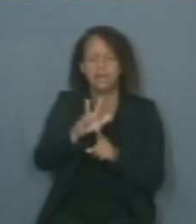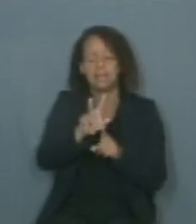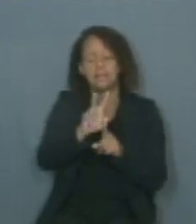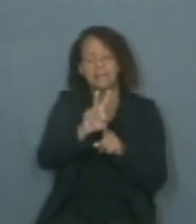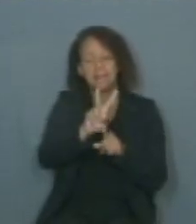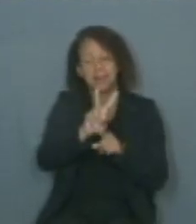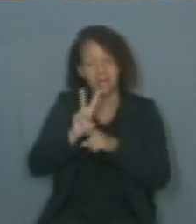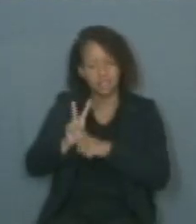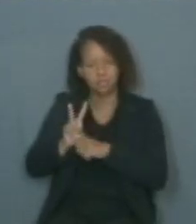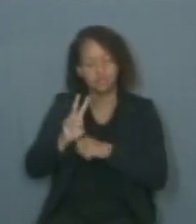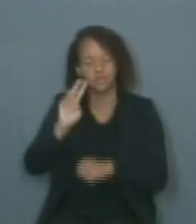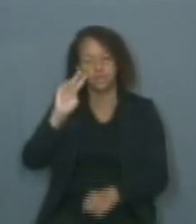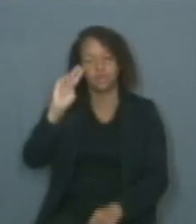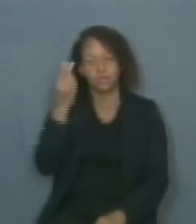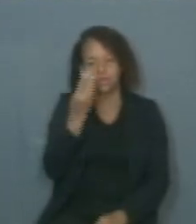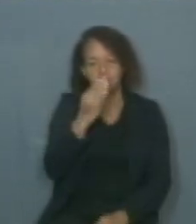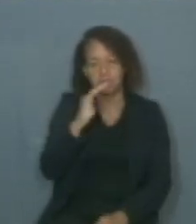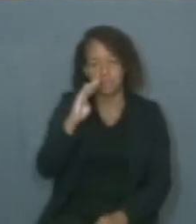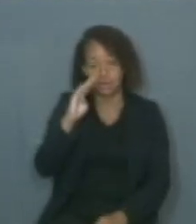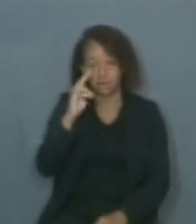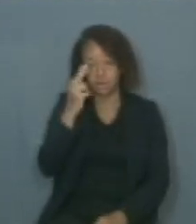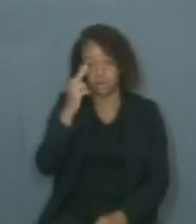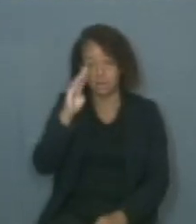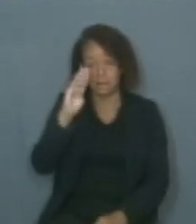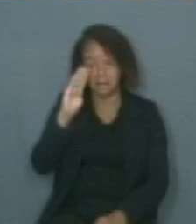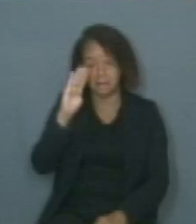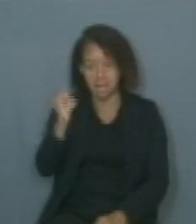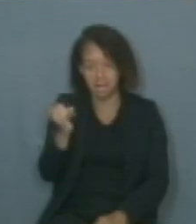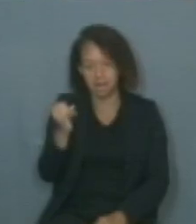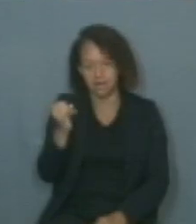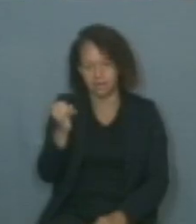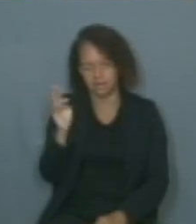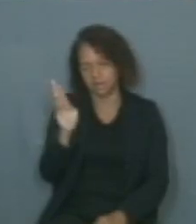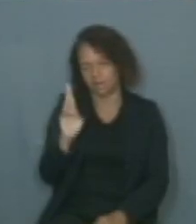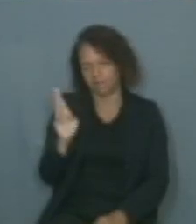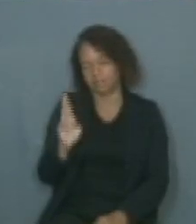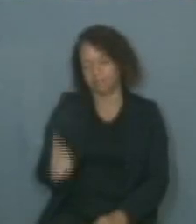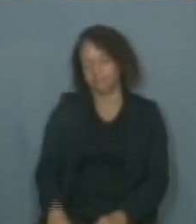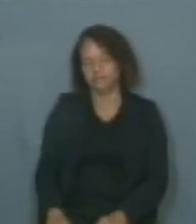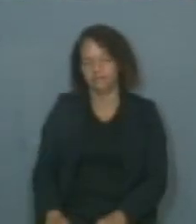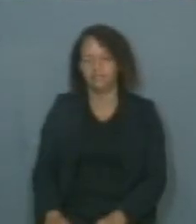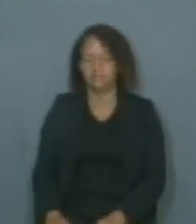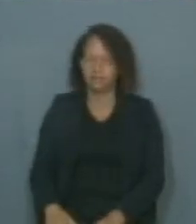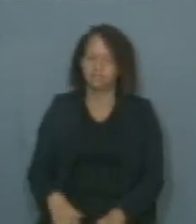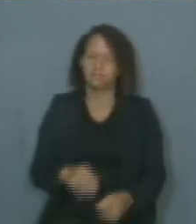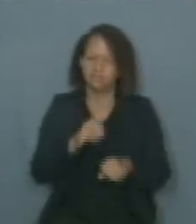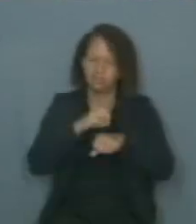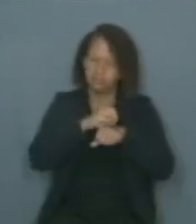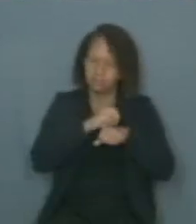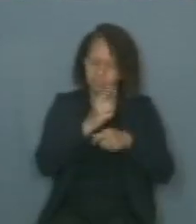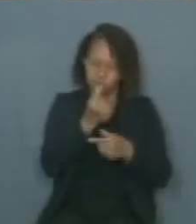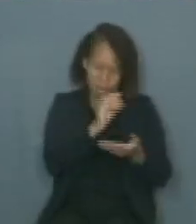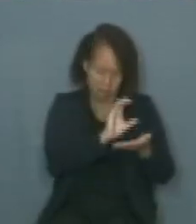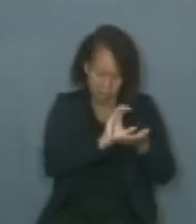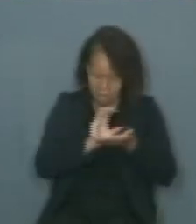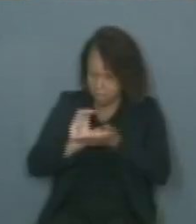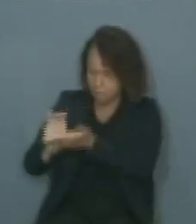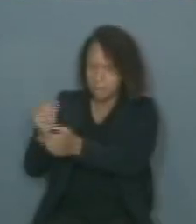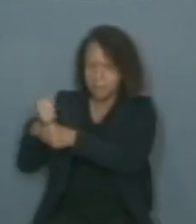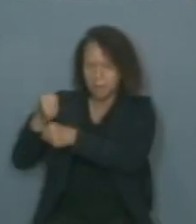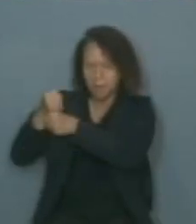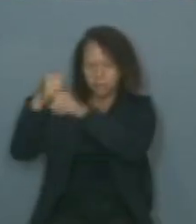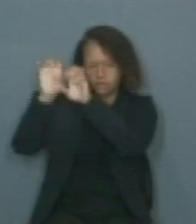2 bilhões. 2 bilhões de reais para serem destinados em obras